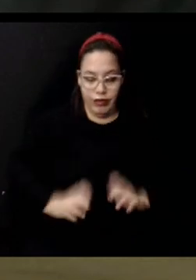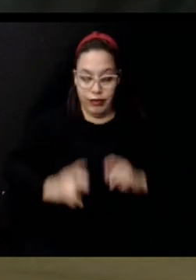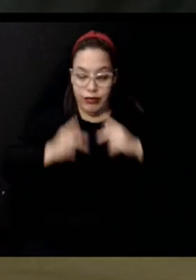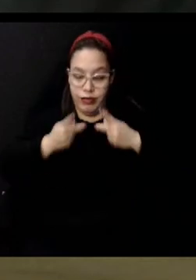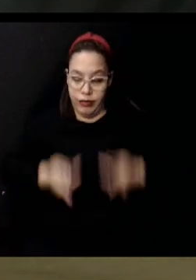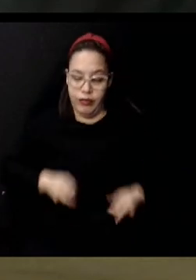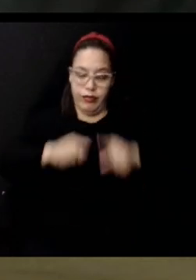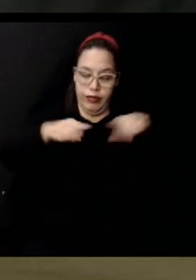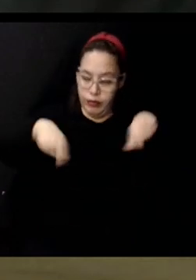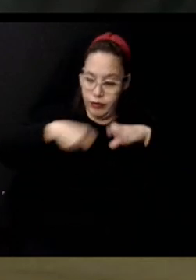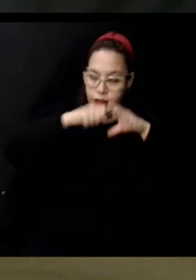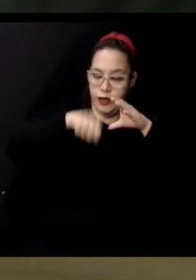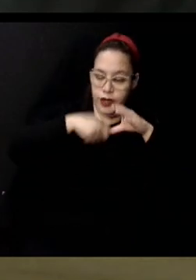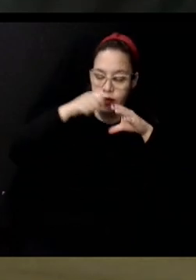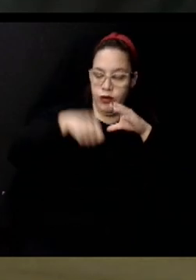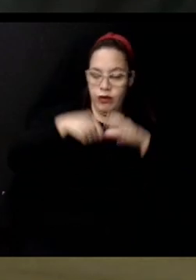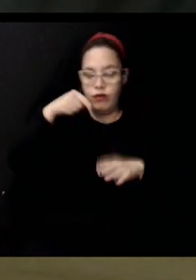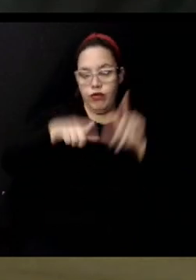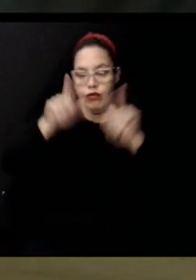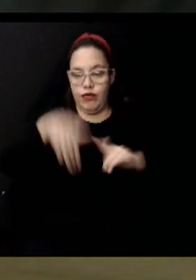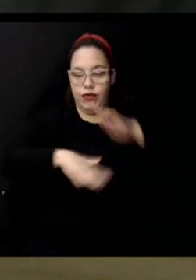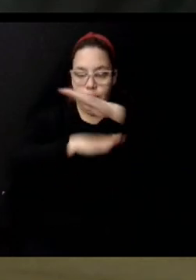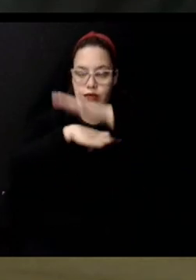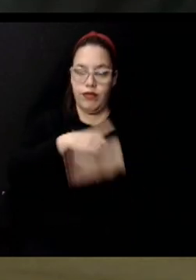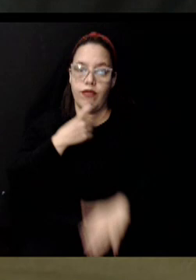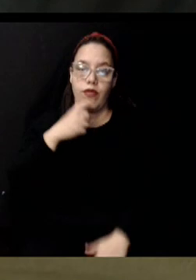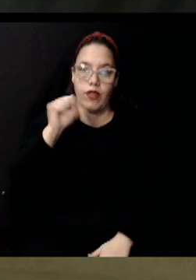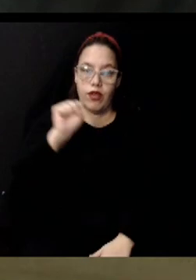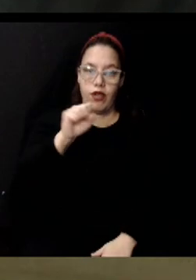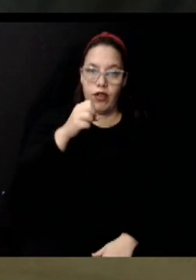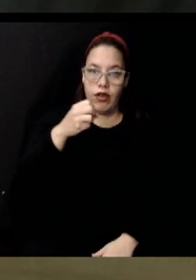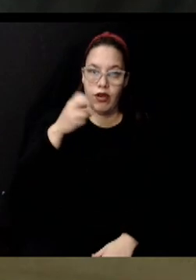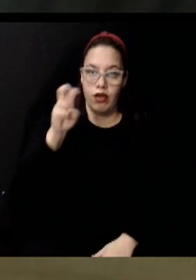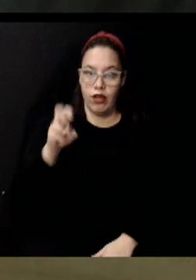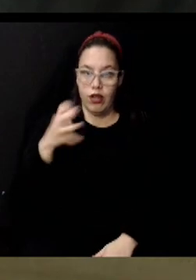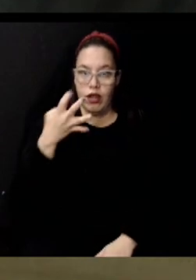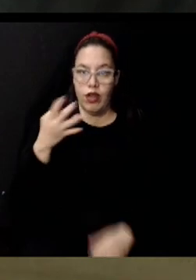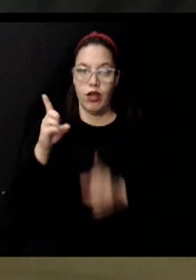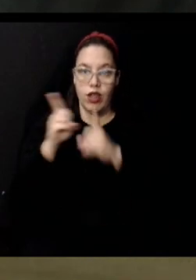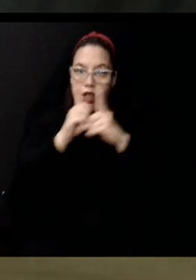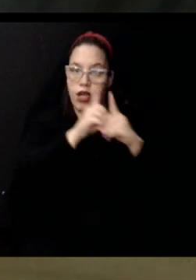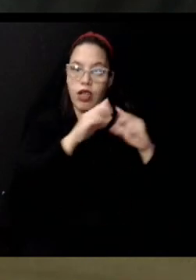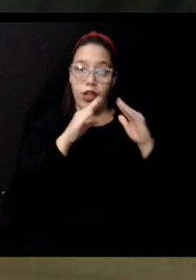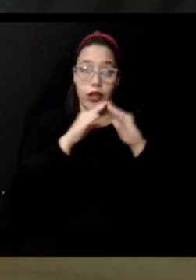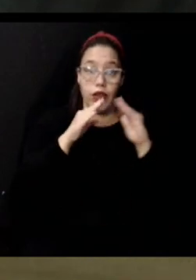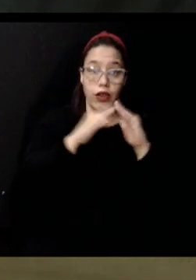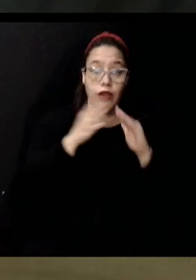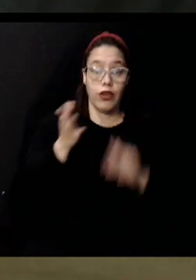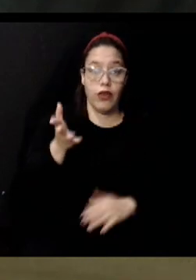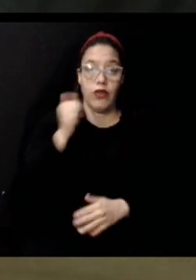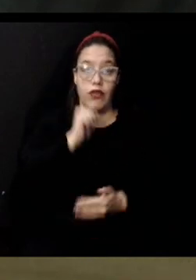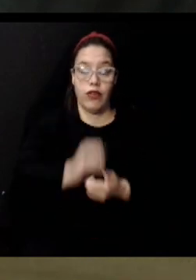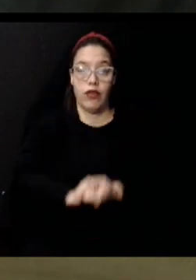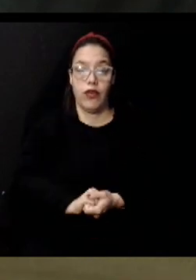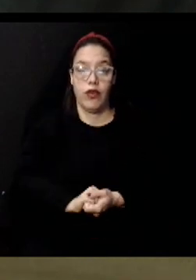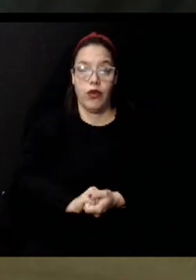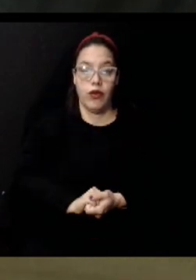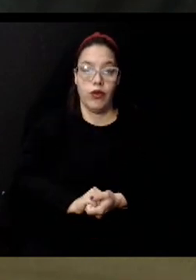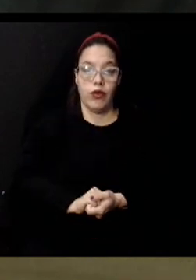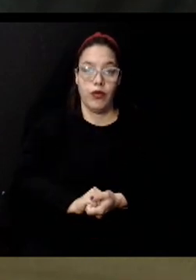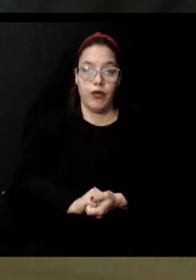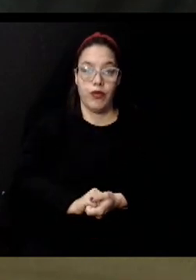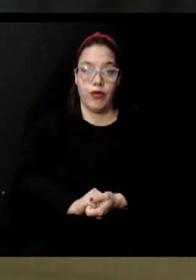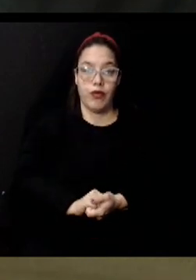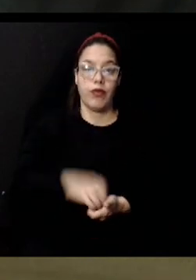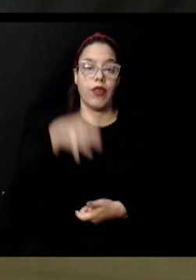Estúdio Câmara, aqui na TV Câmara Campinas. 8h54 já, vamos atender o pessoal Nossa, que está em casa, vamos lá então. Nossa, passa Pode rápido. colocar a é, produção, passa rápido,